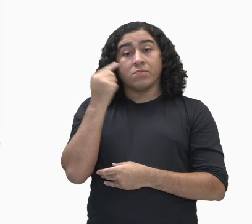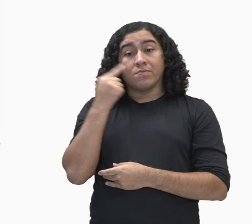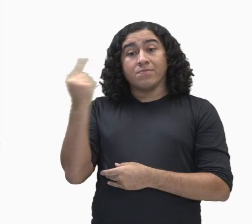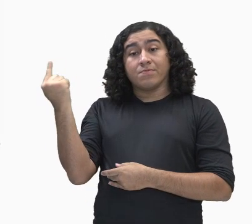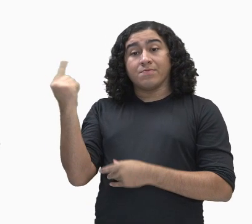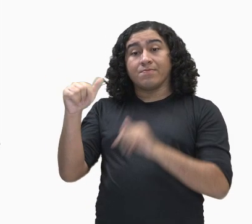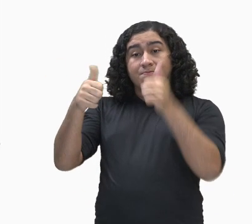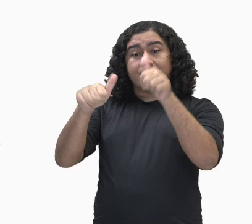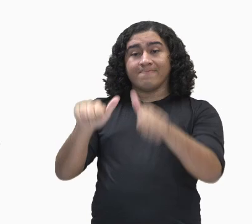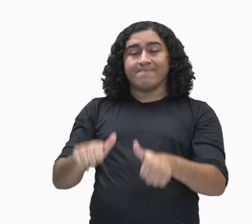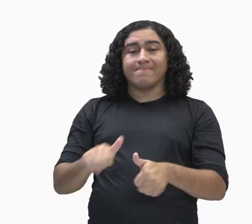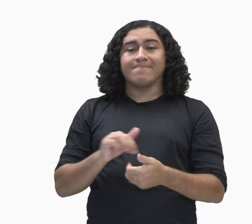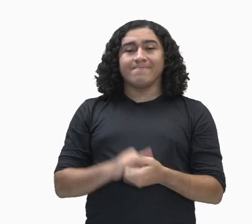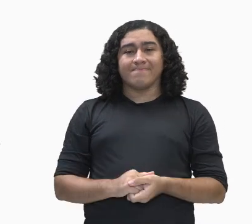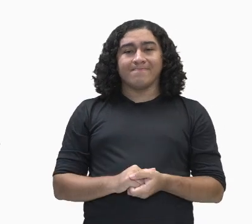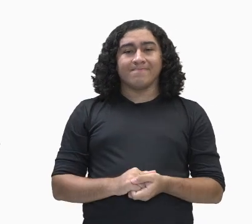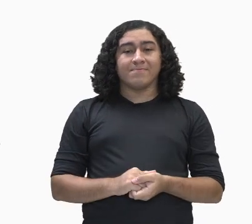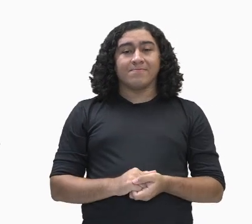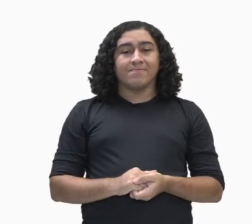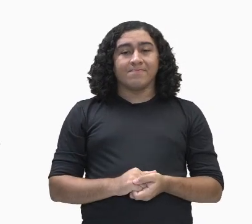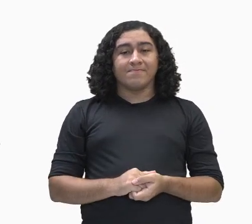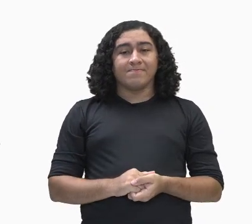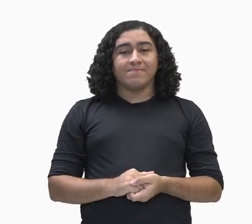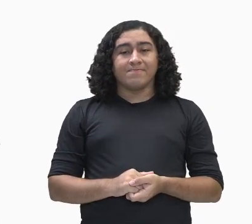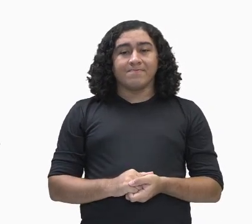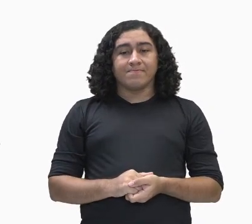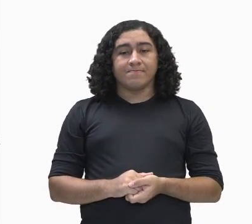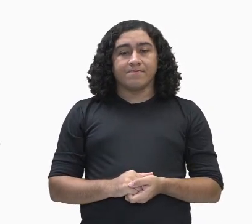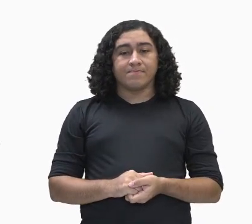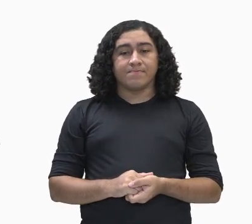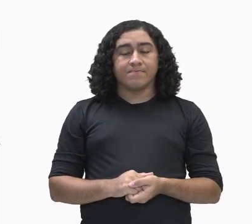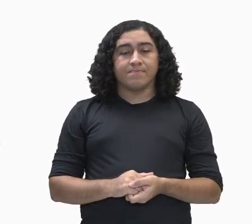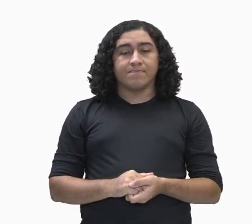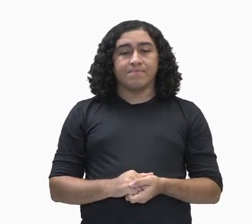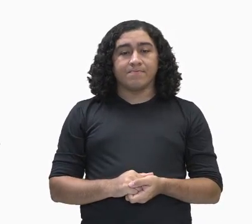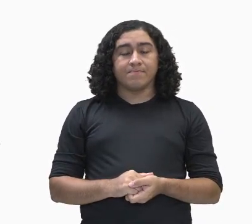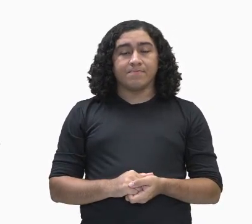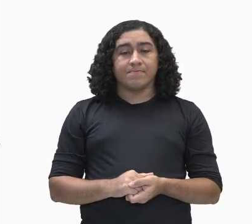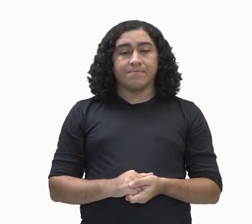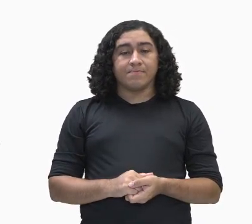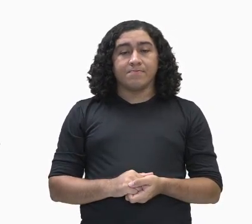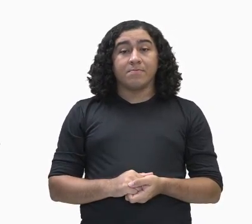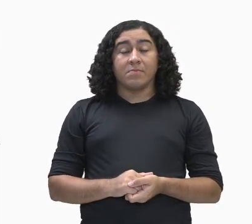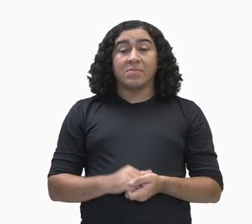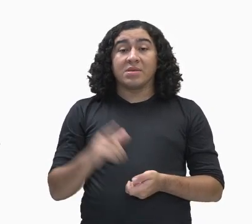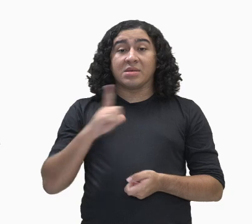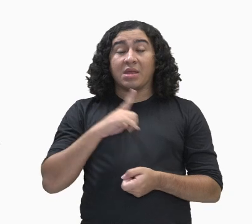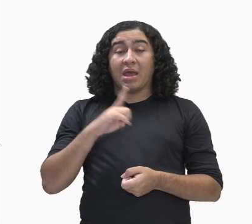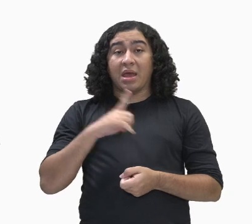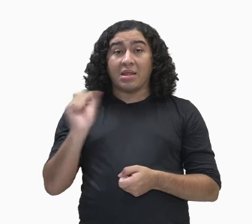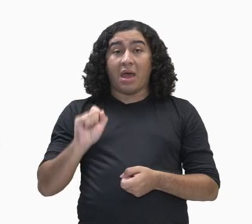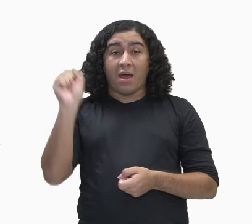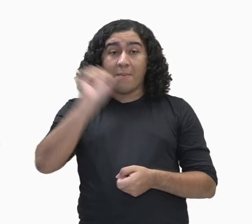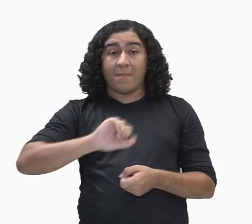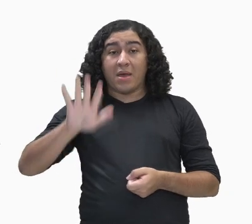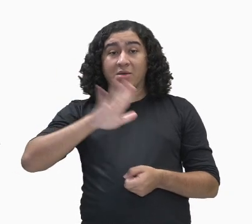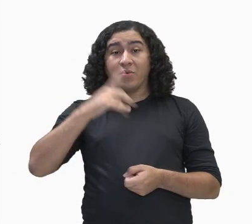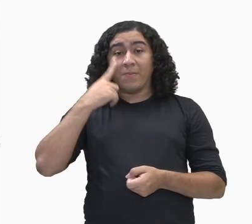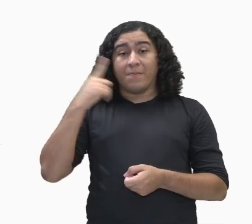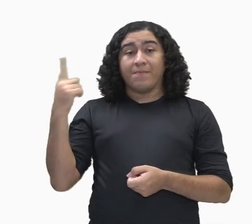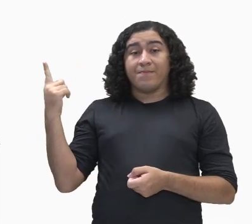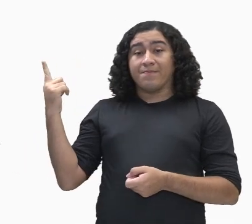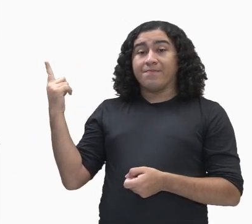go! Então, observe aí. Você tem aqui nesta cartela o título do texto, porque